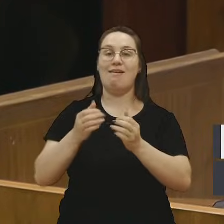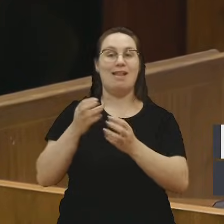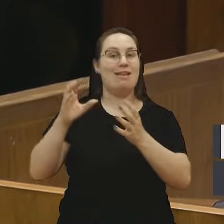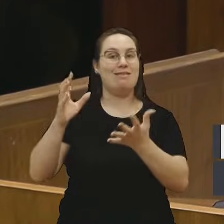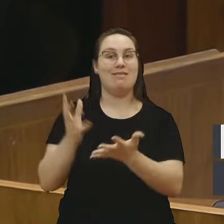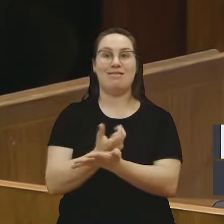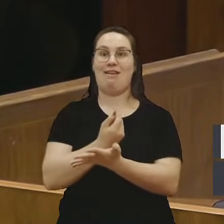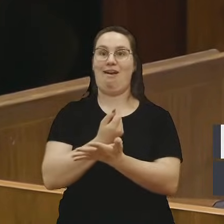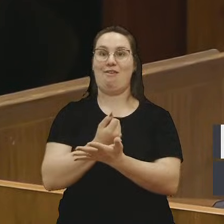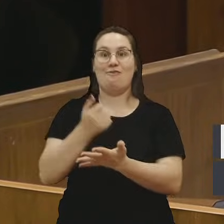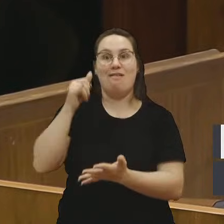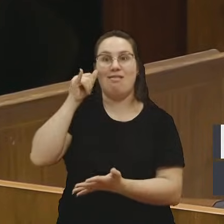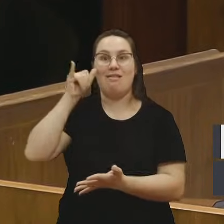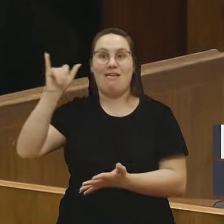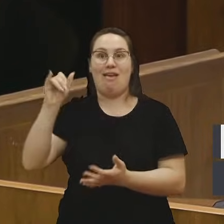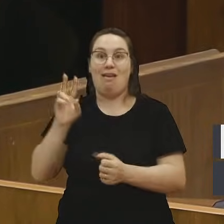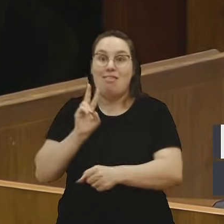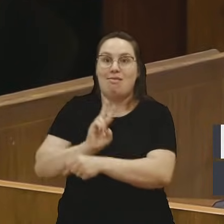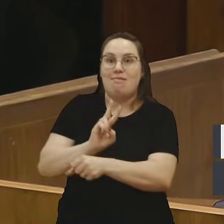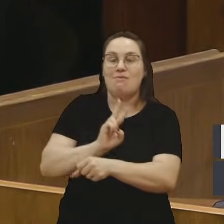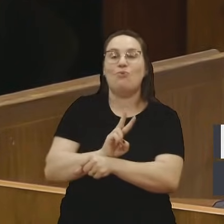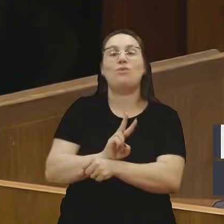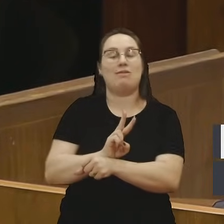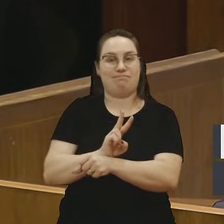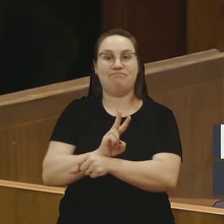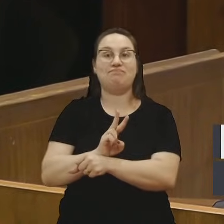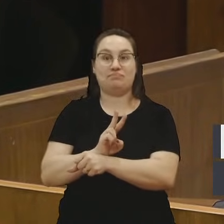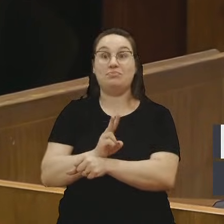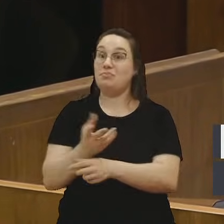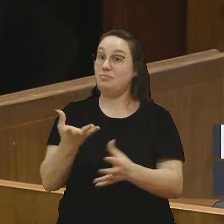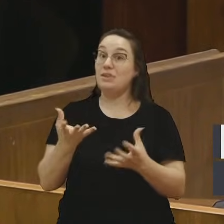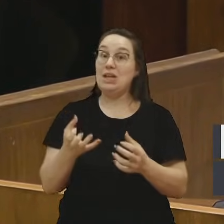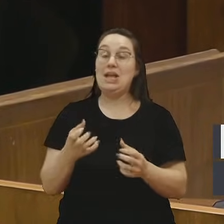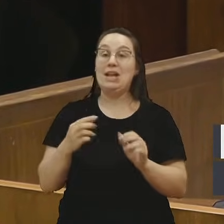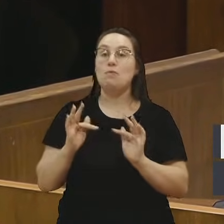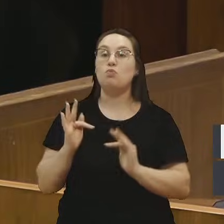ele previne, ele protege, e é isso que nós queremos para